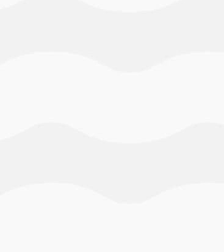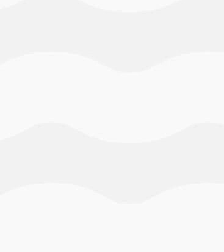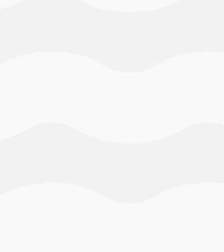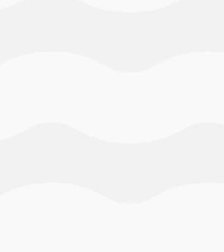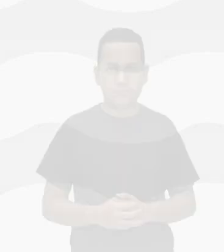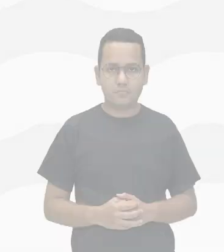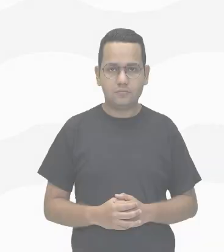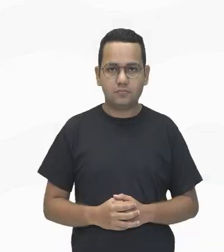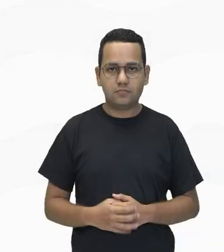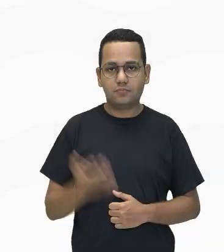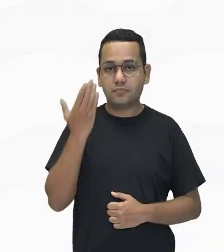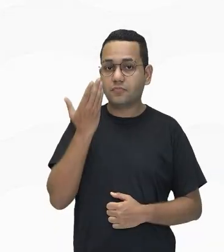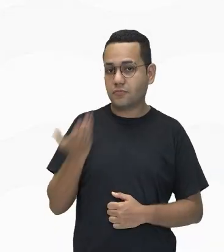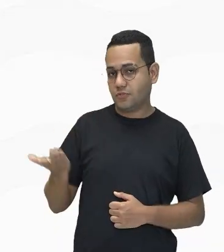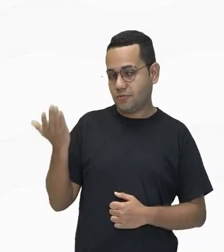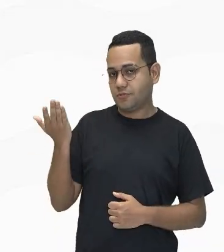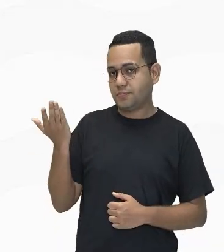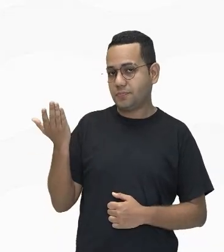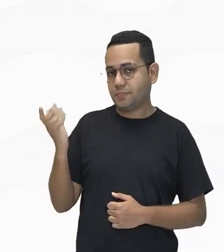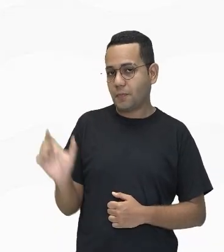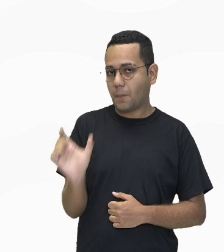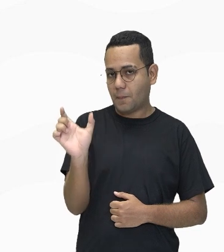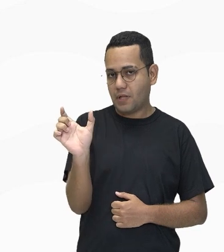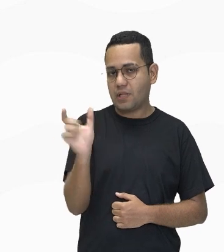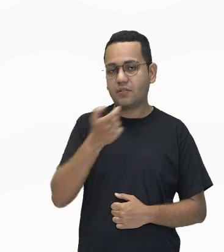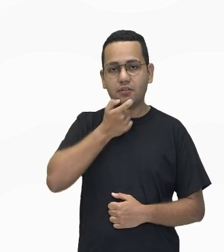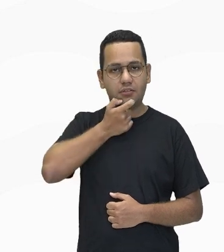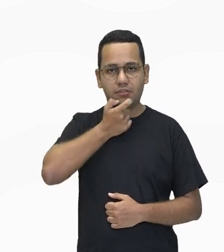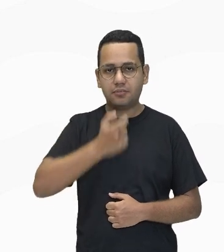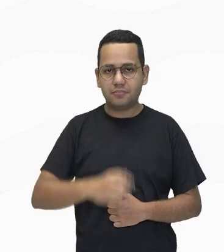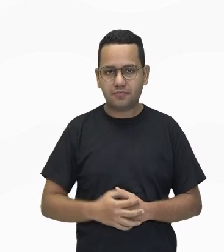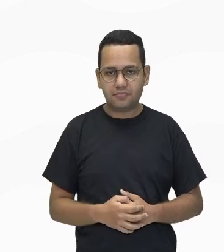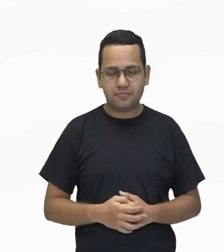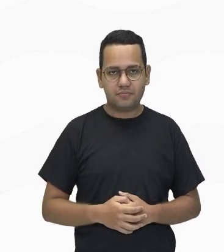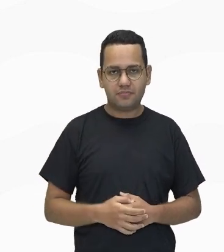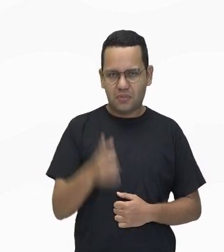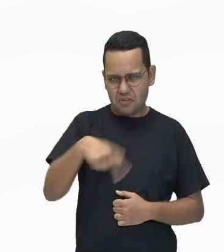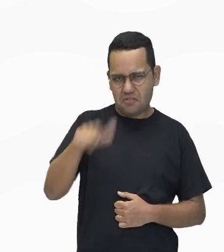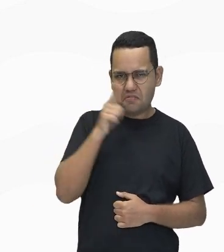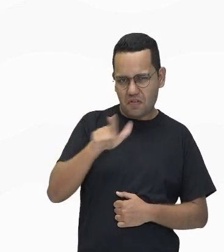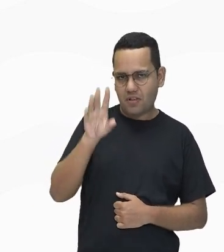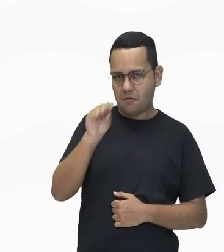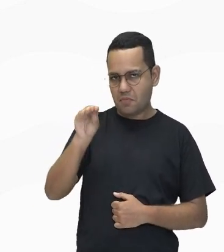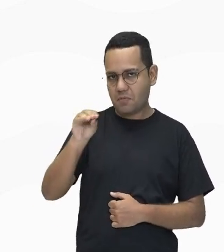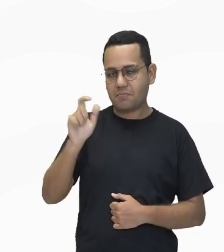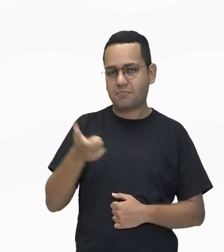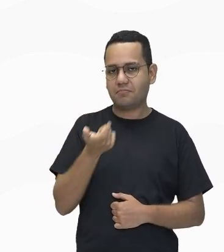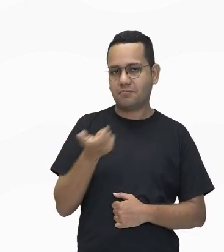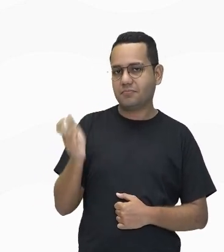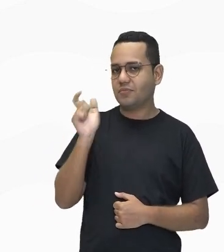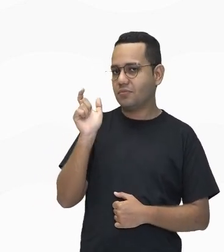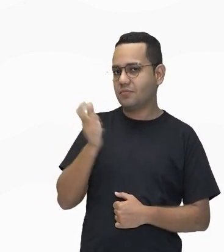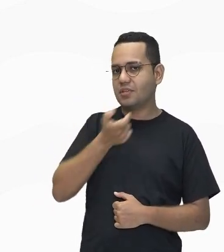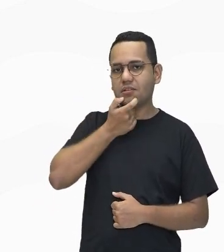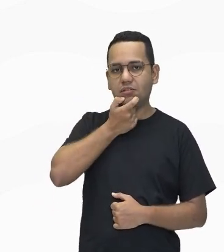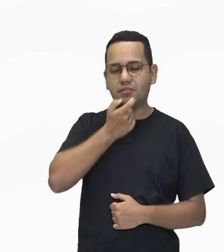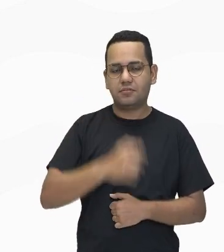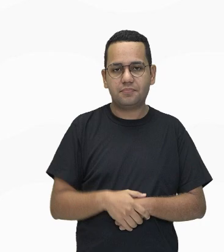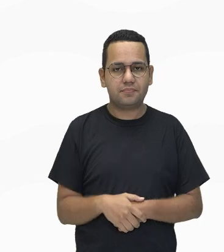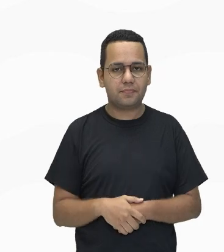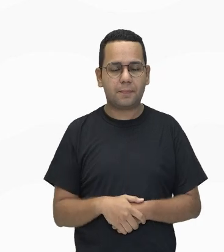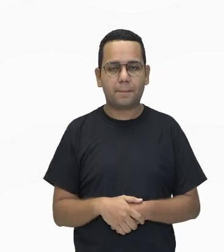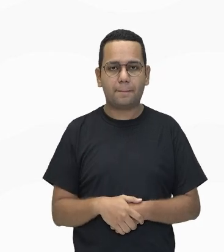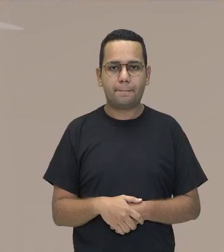stakeholders, ok? Stakeholders. O senhor consegue falar aí, professor? Stakeholders? Stakeholders. Muito bem. 10 em